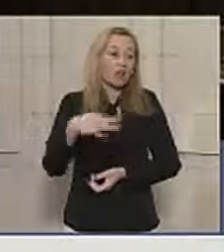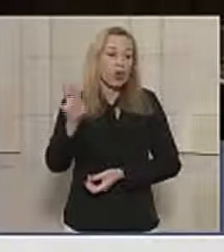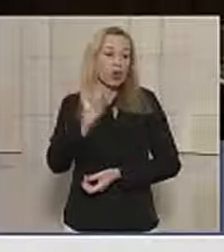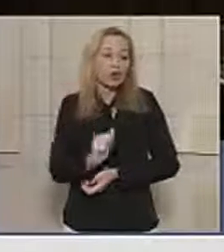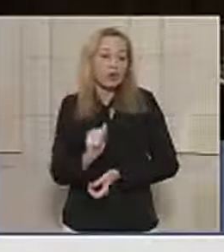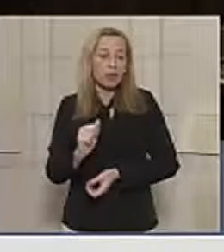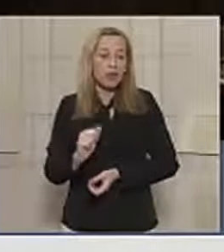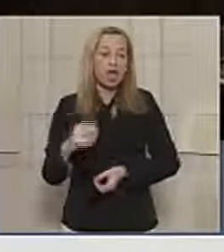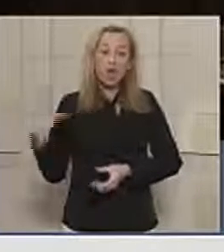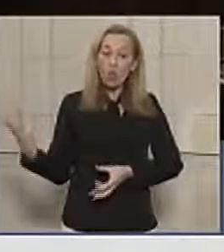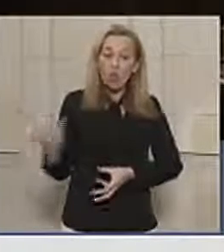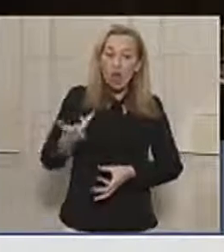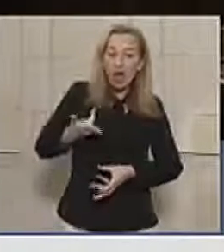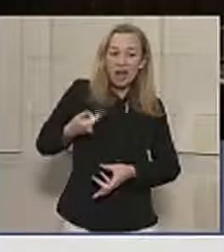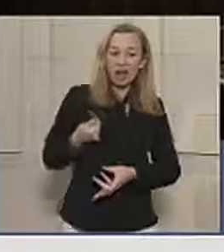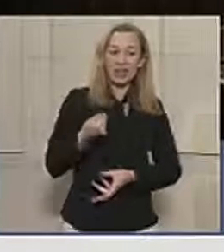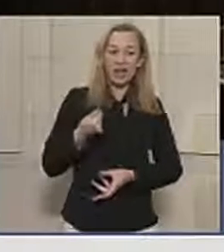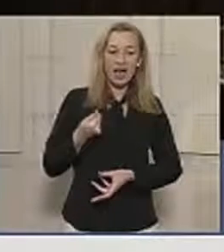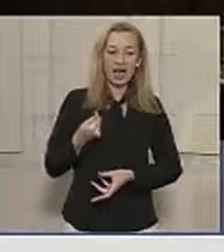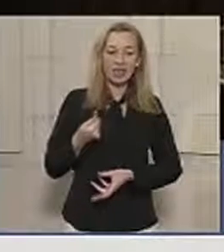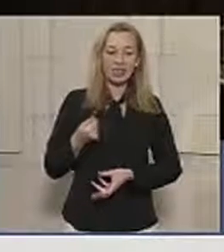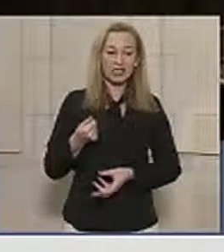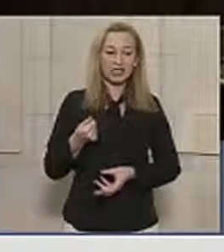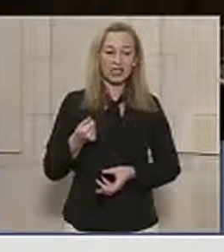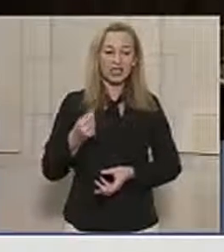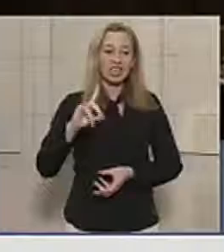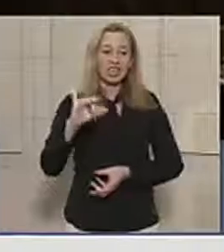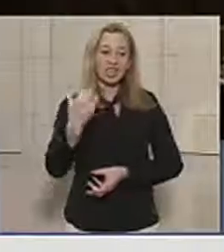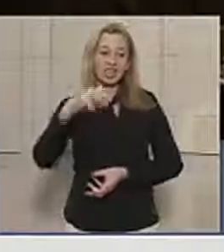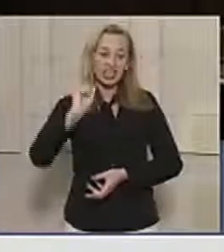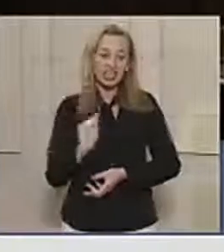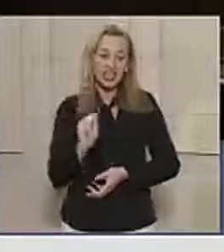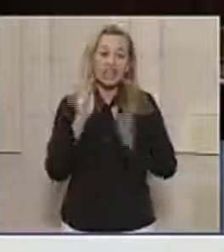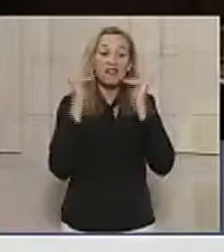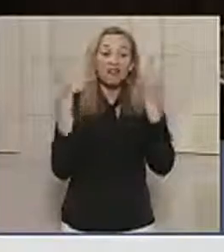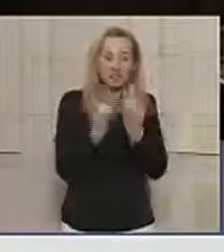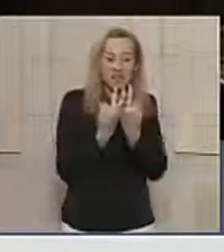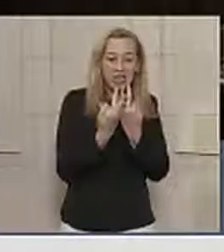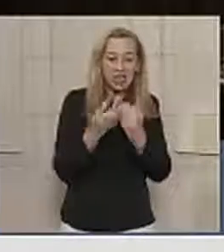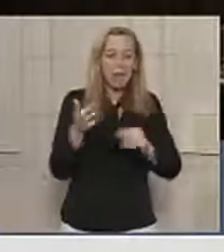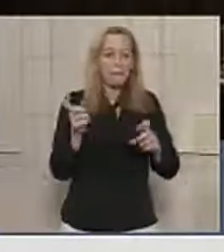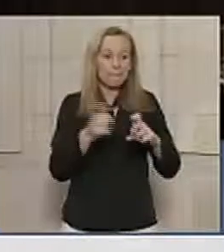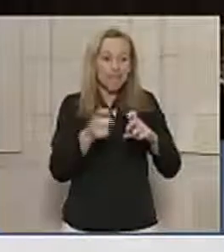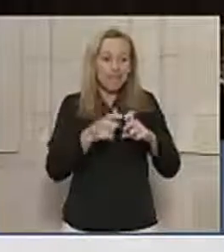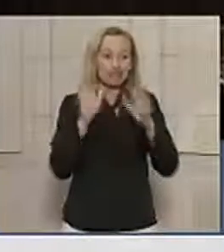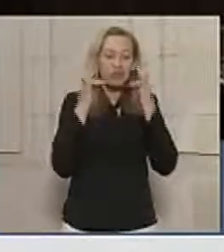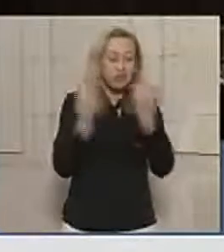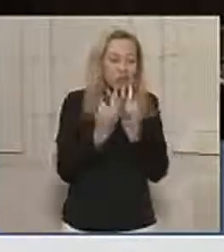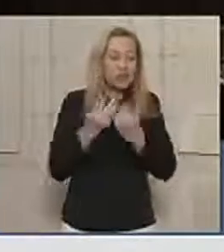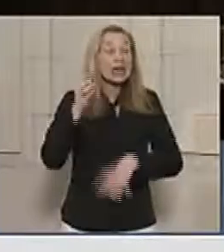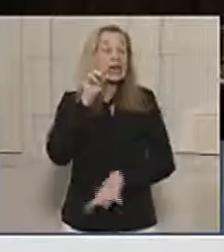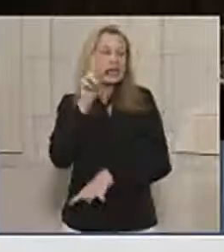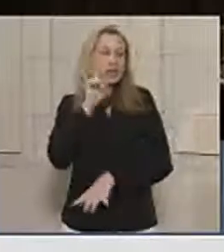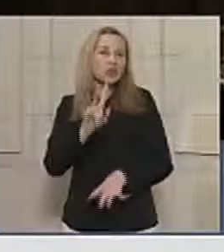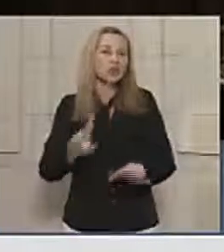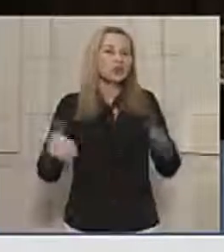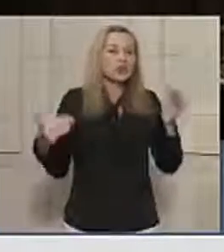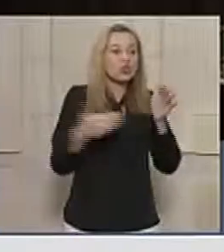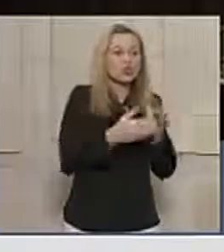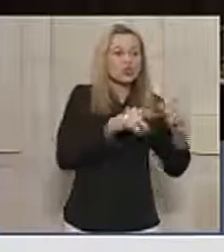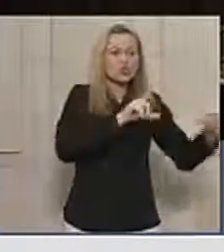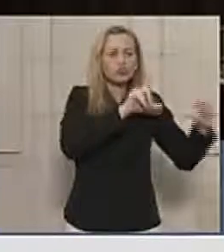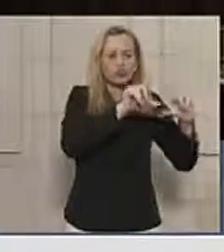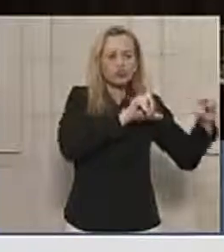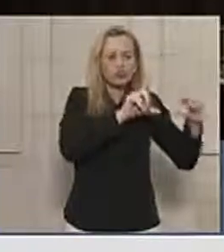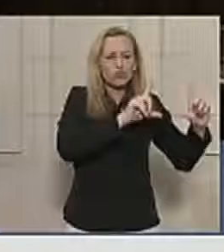melhorar a qualidade do programa Clínica da Família. E relendo os jornais do último